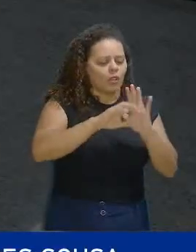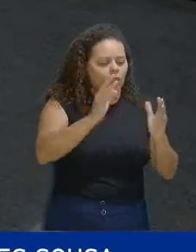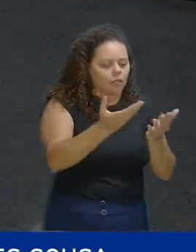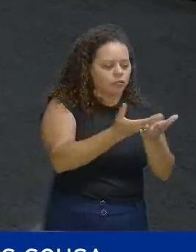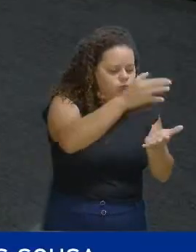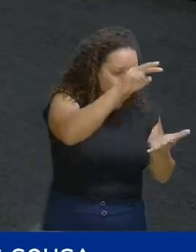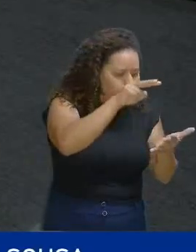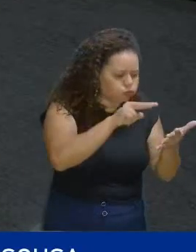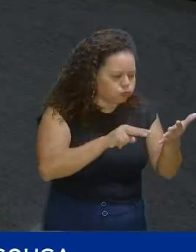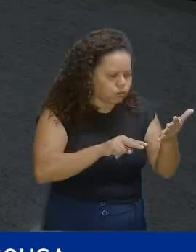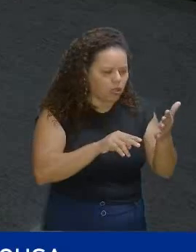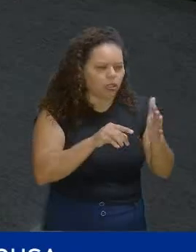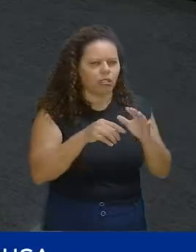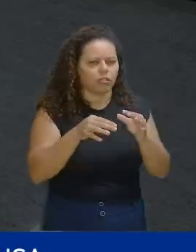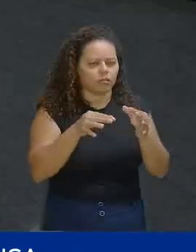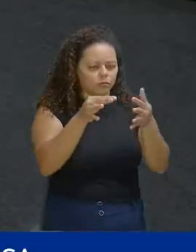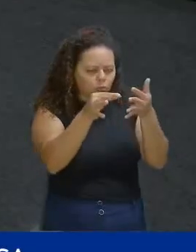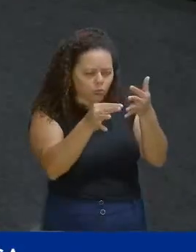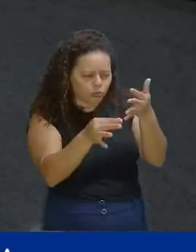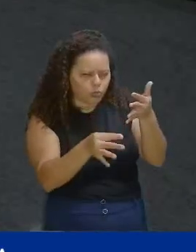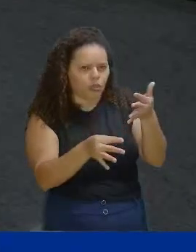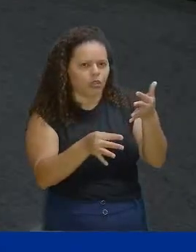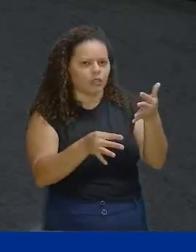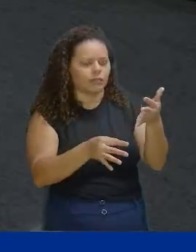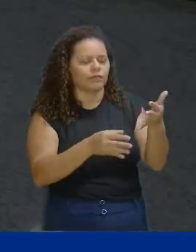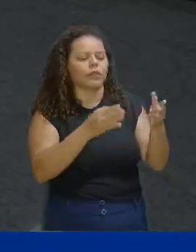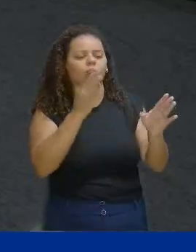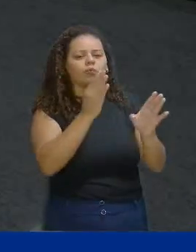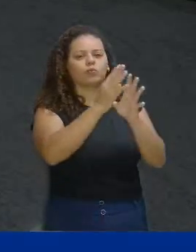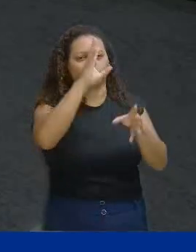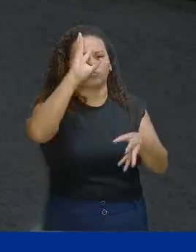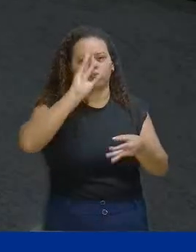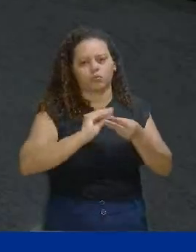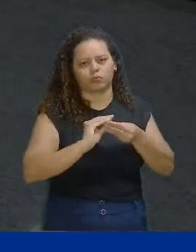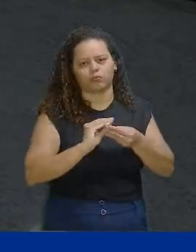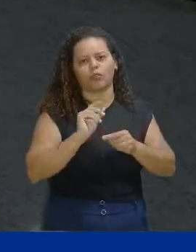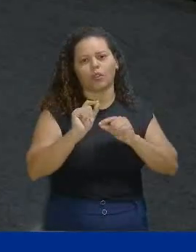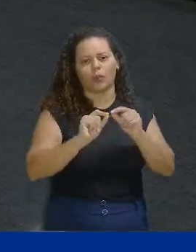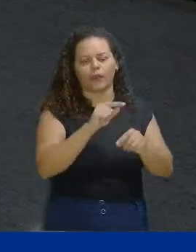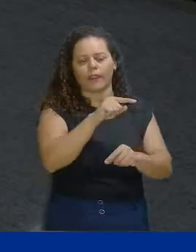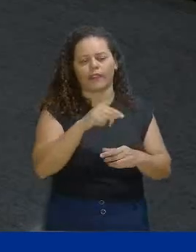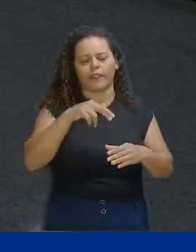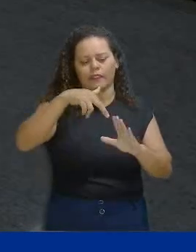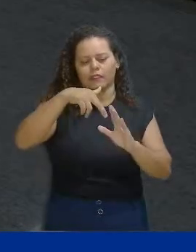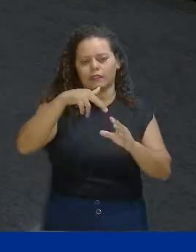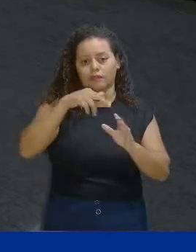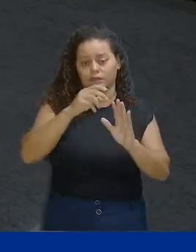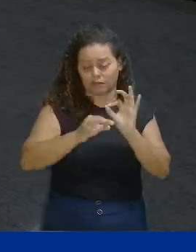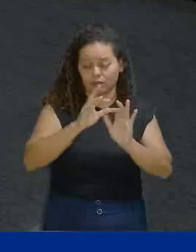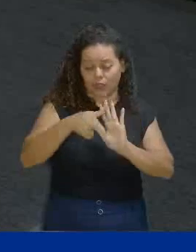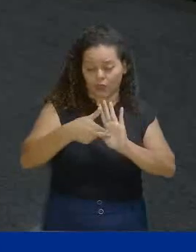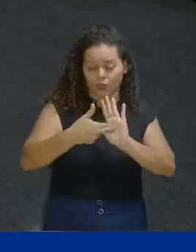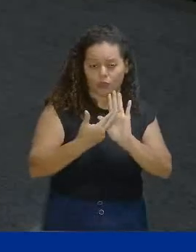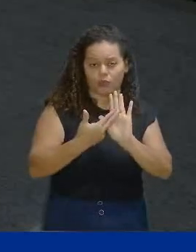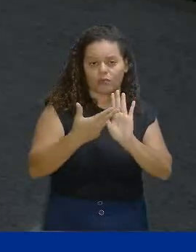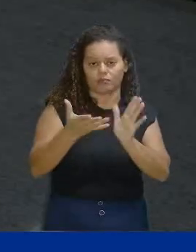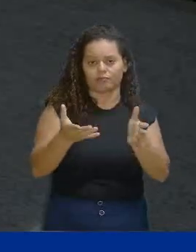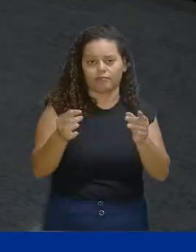também com cuidado e cheguei à mesma conclusão que o relator. A